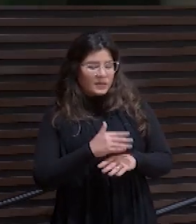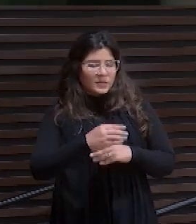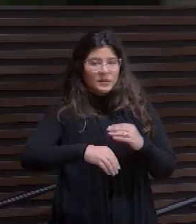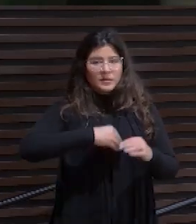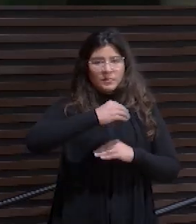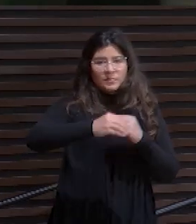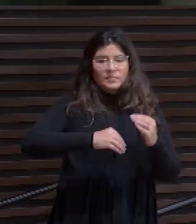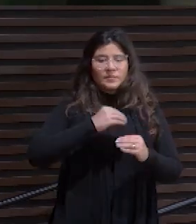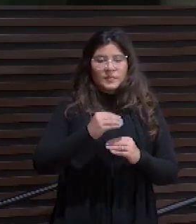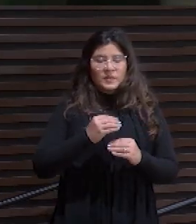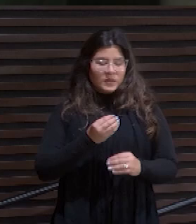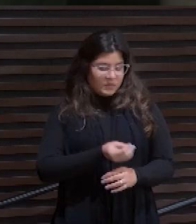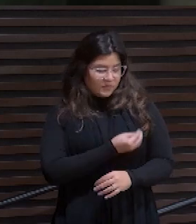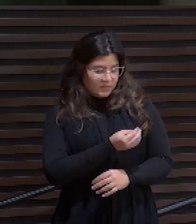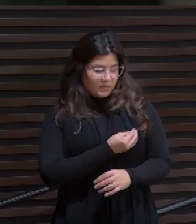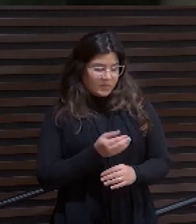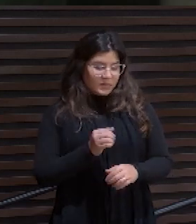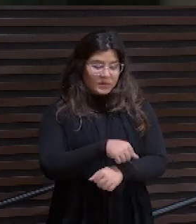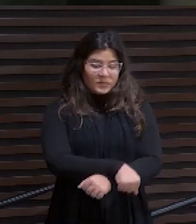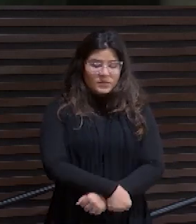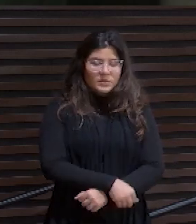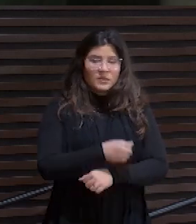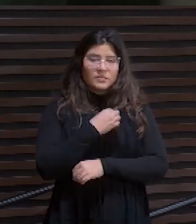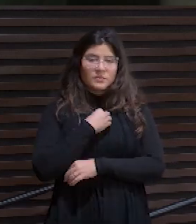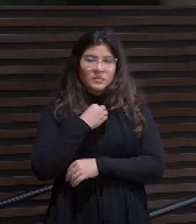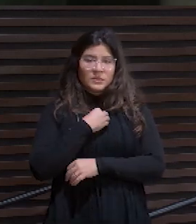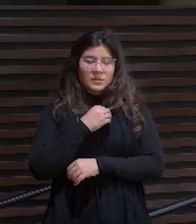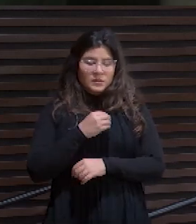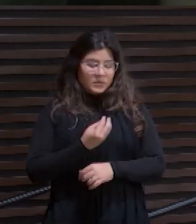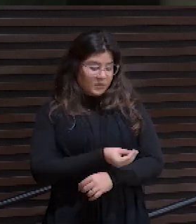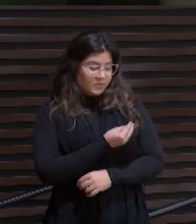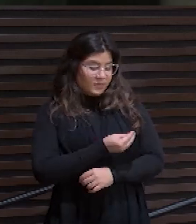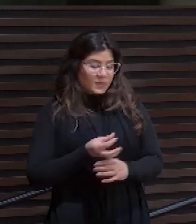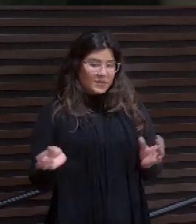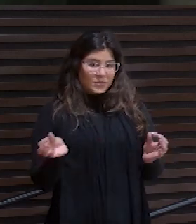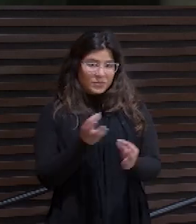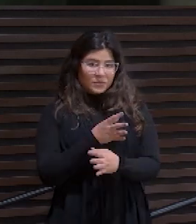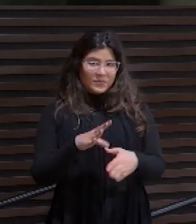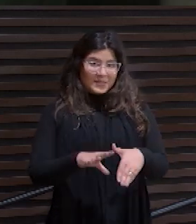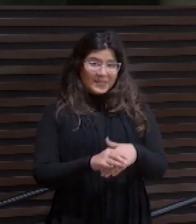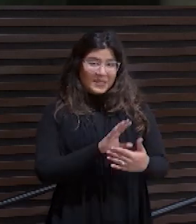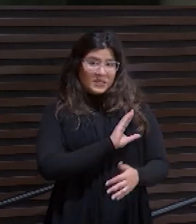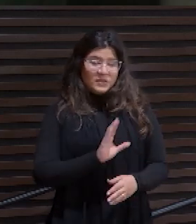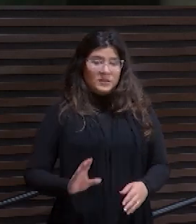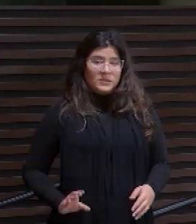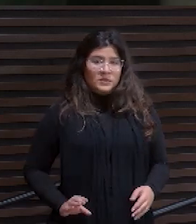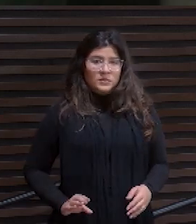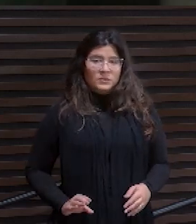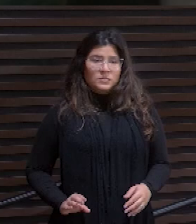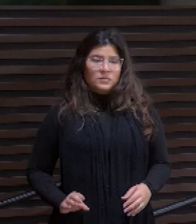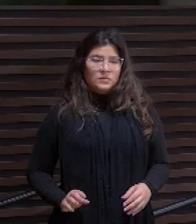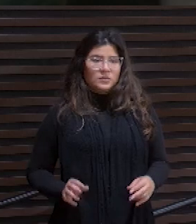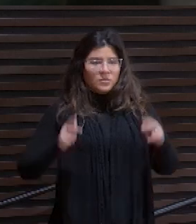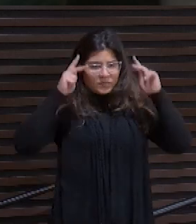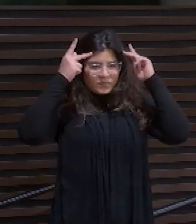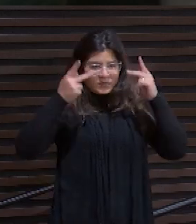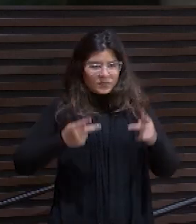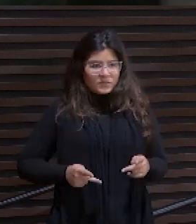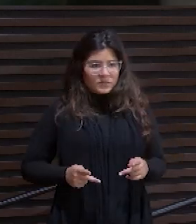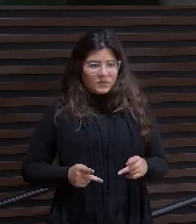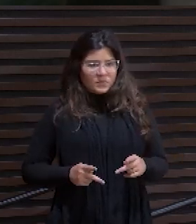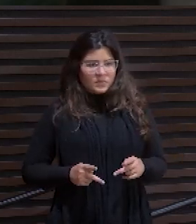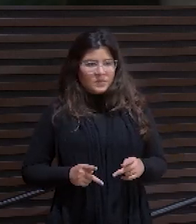vida escrava do pecado com a vida nova em Cristo, e como o humanismo não se mistura